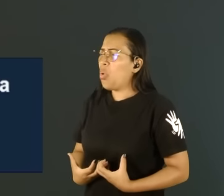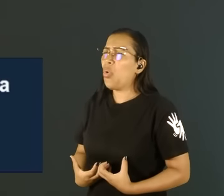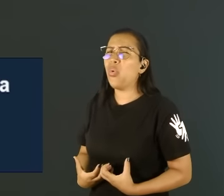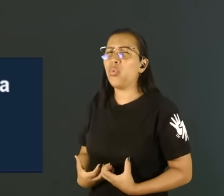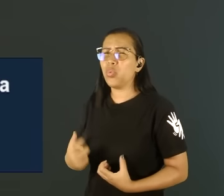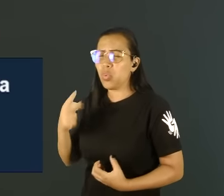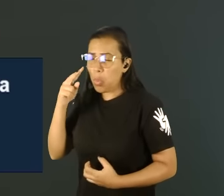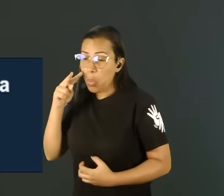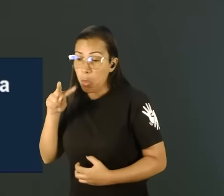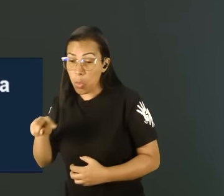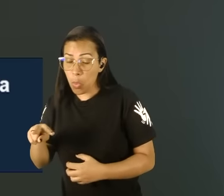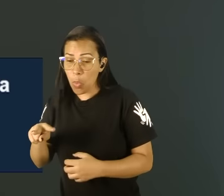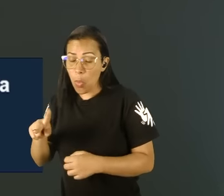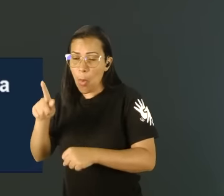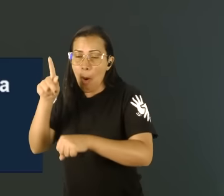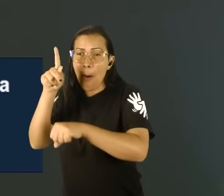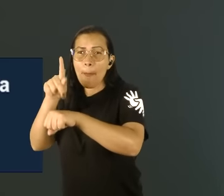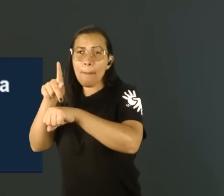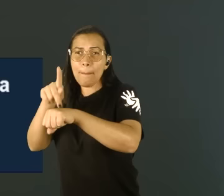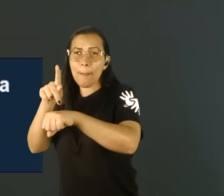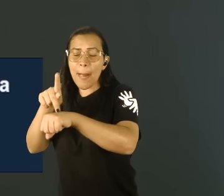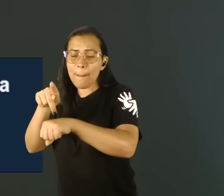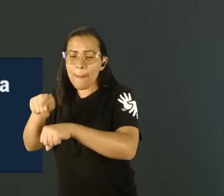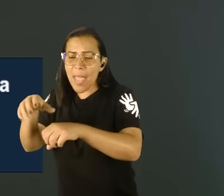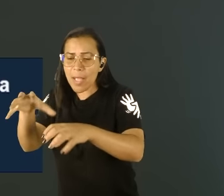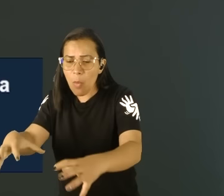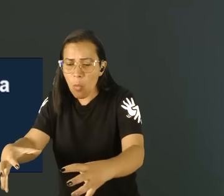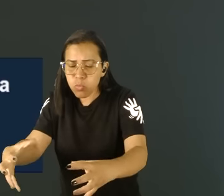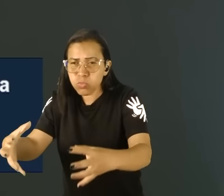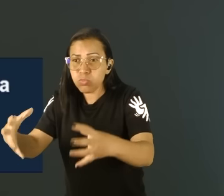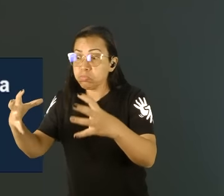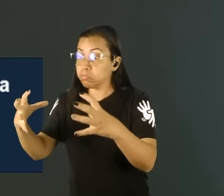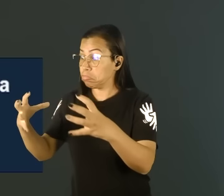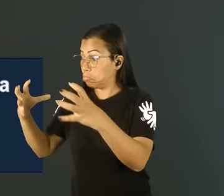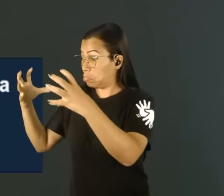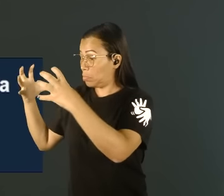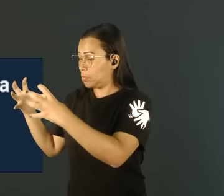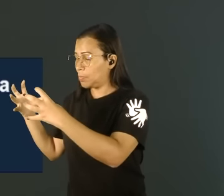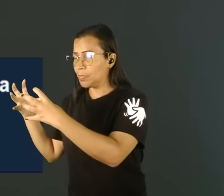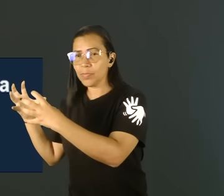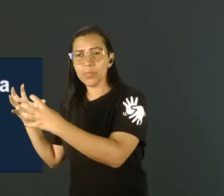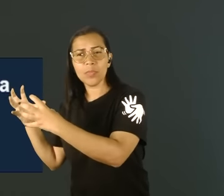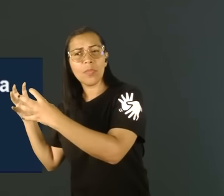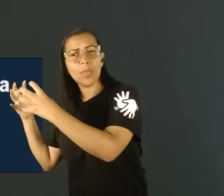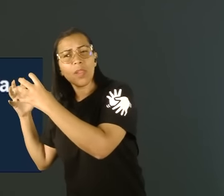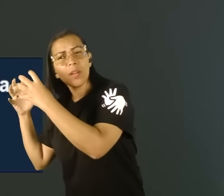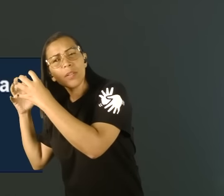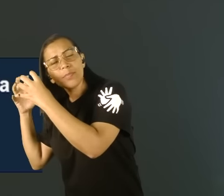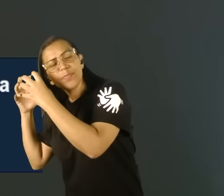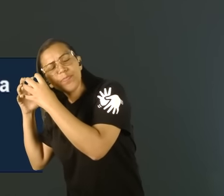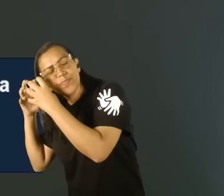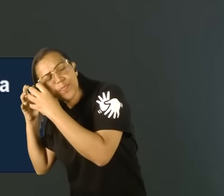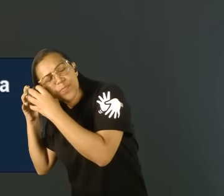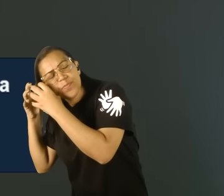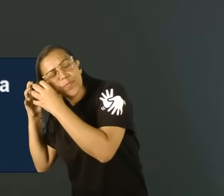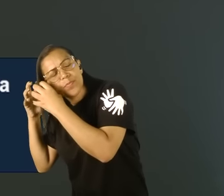Ali sonhou que havia uma escadaria que se erguia da terra cujo topo alcançava os